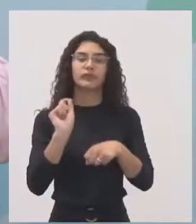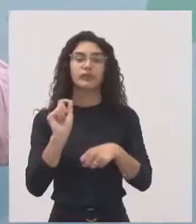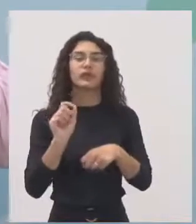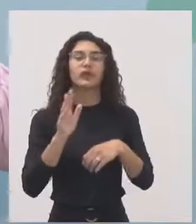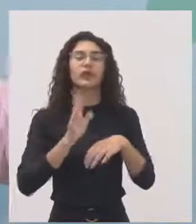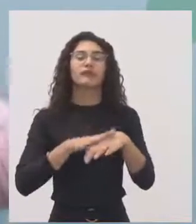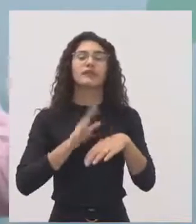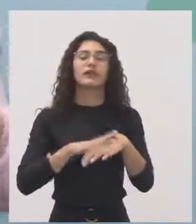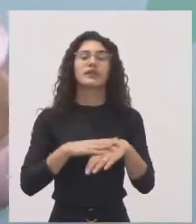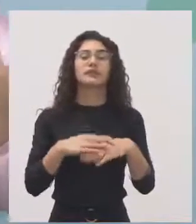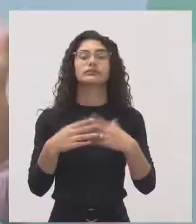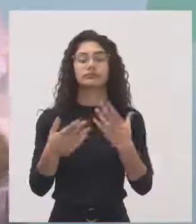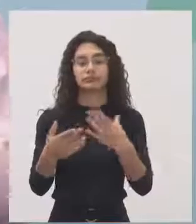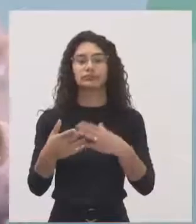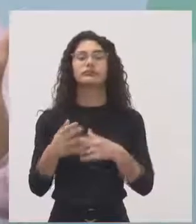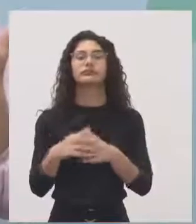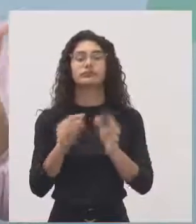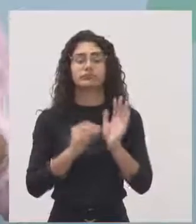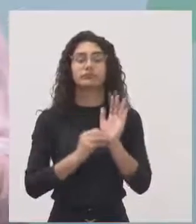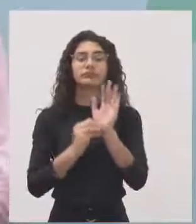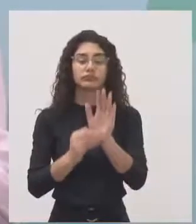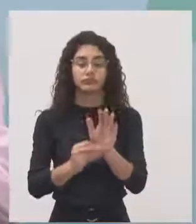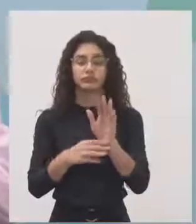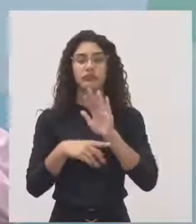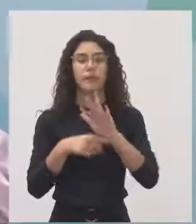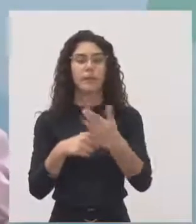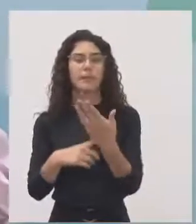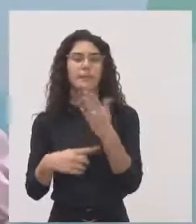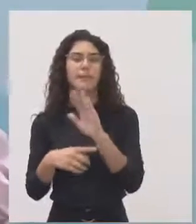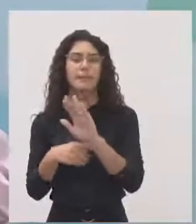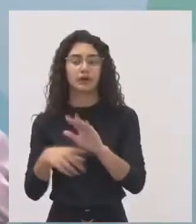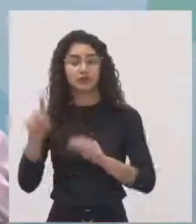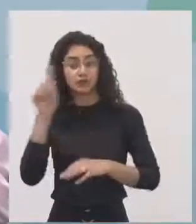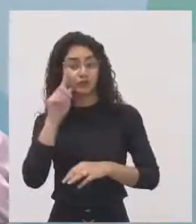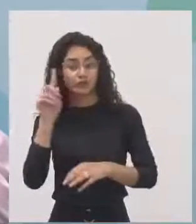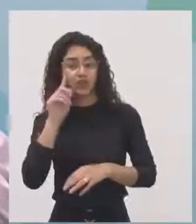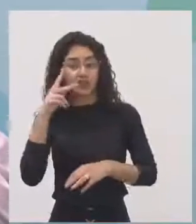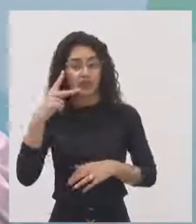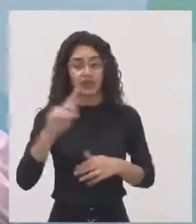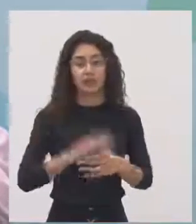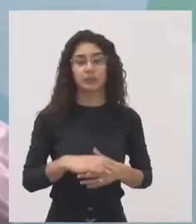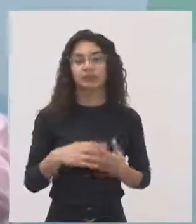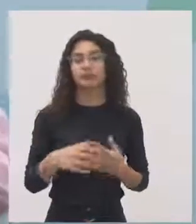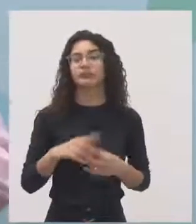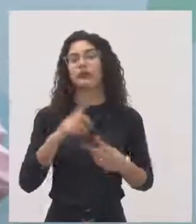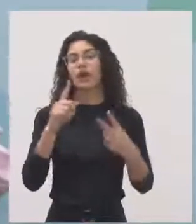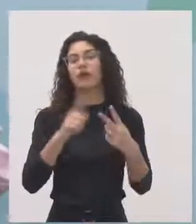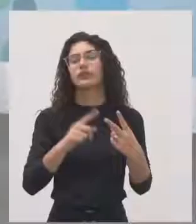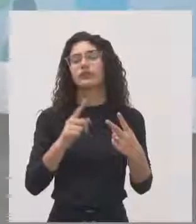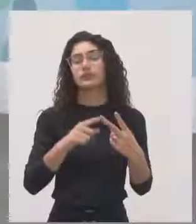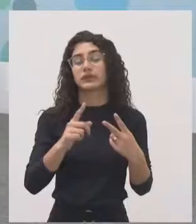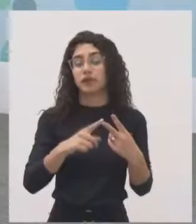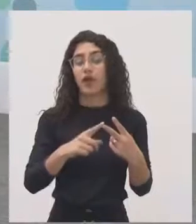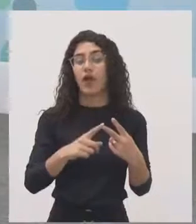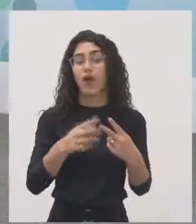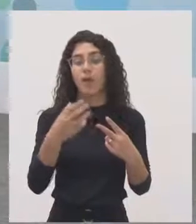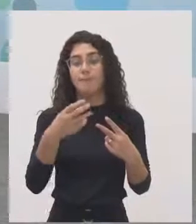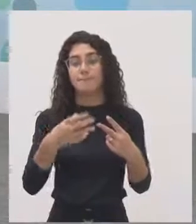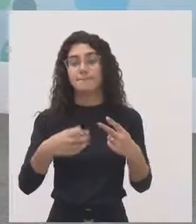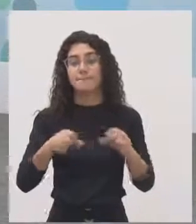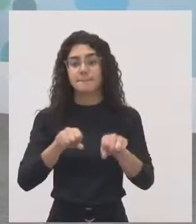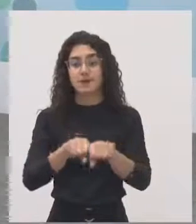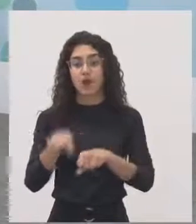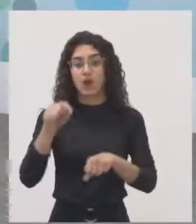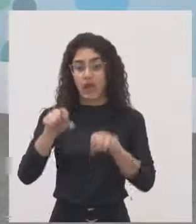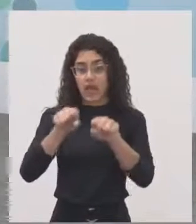estão trazendo aí de contribuição no dia a dia deles. E a última formação deste ano, Giovanni, que você vai